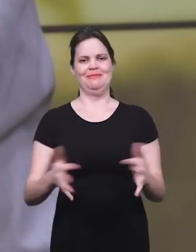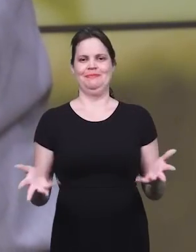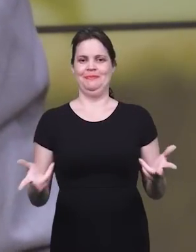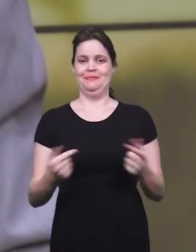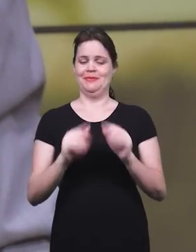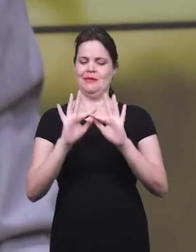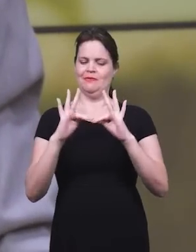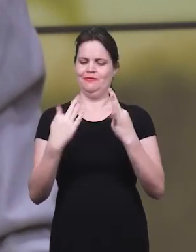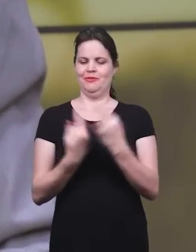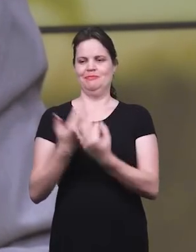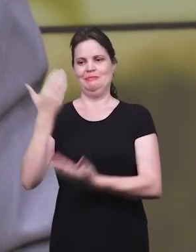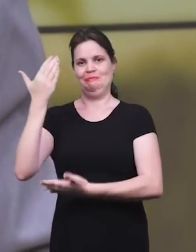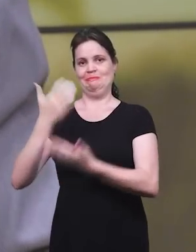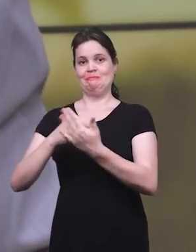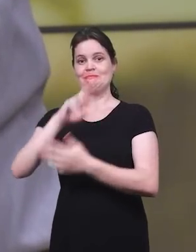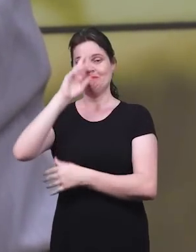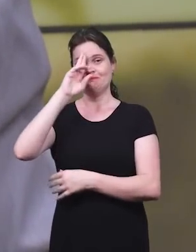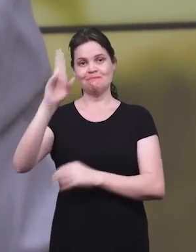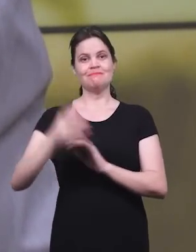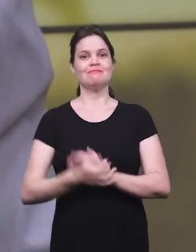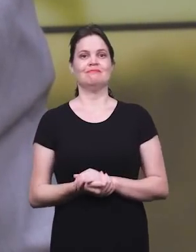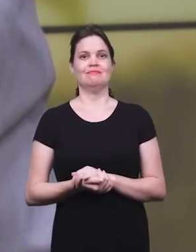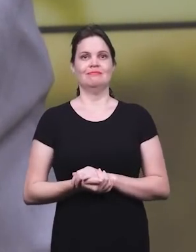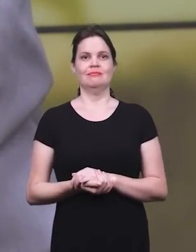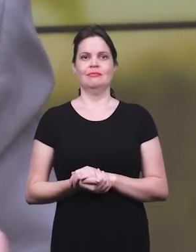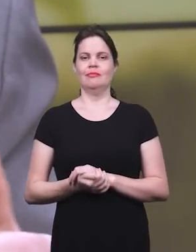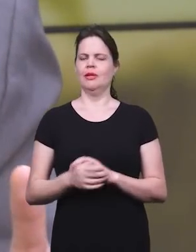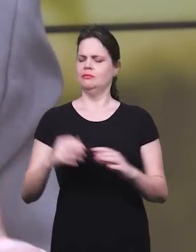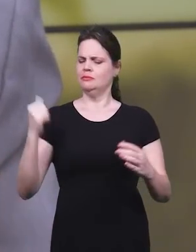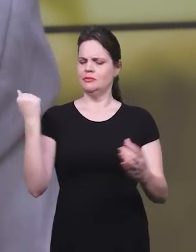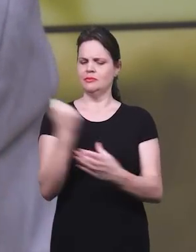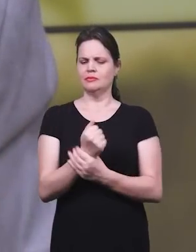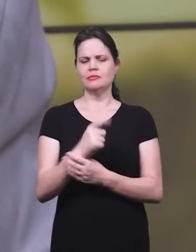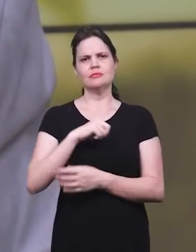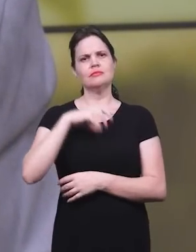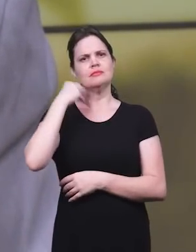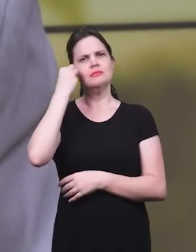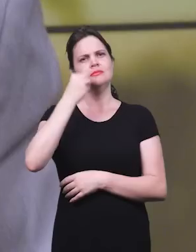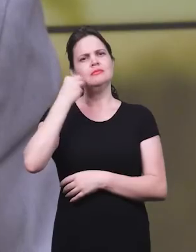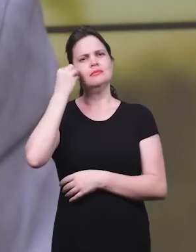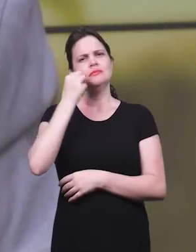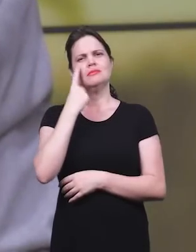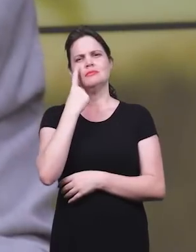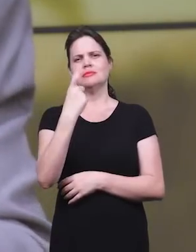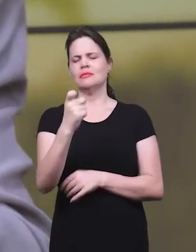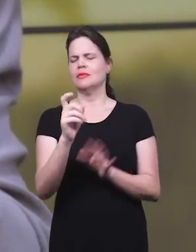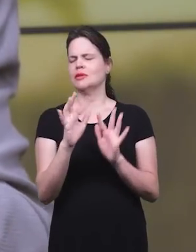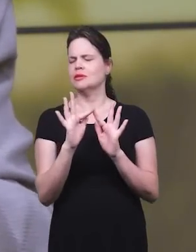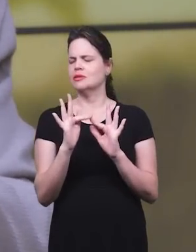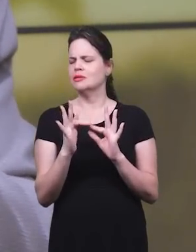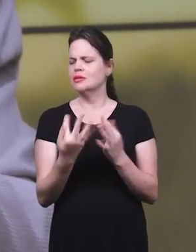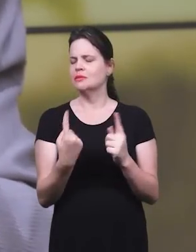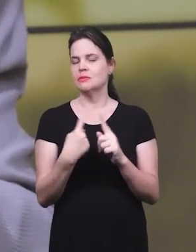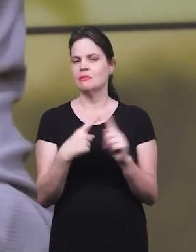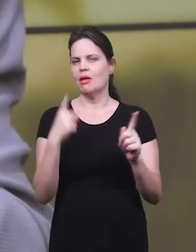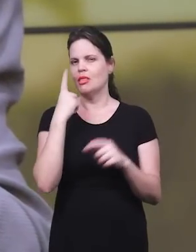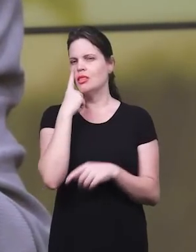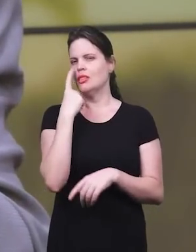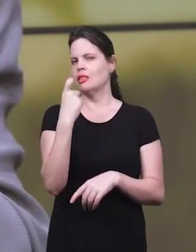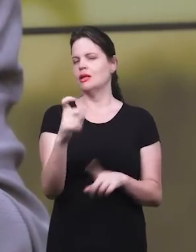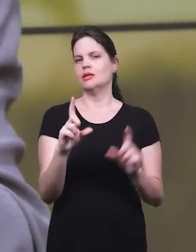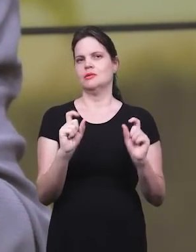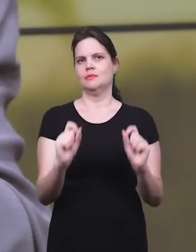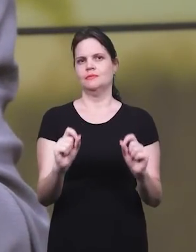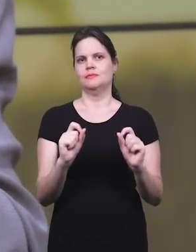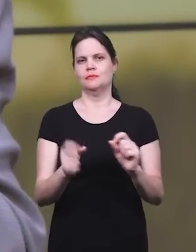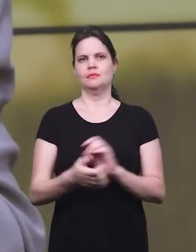essa bênção. Tá? Abraão uma experiência interessante, simples, né? Mas